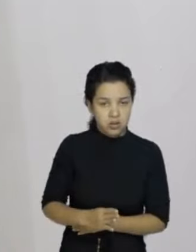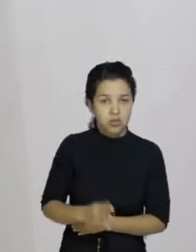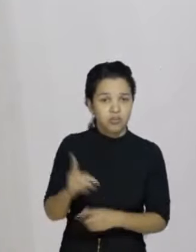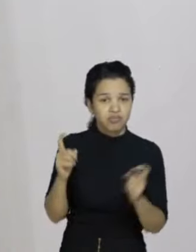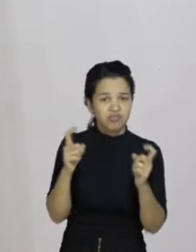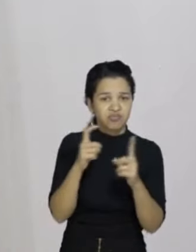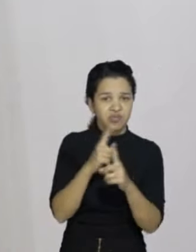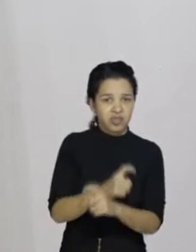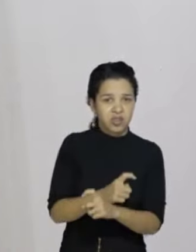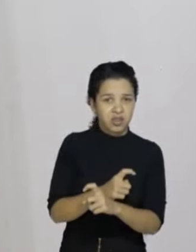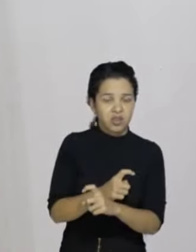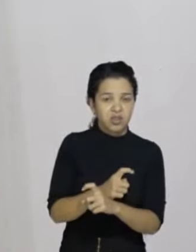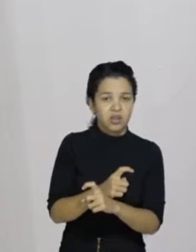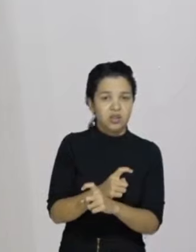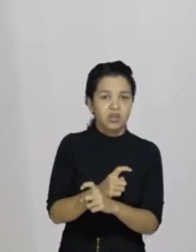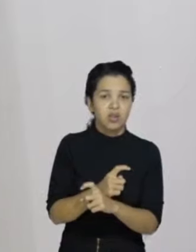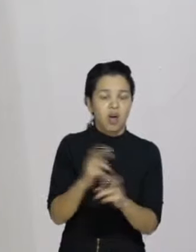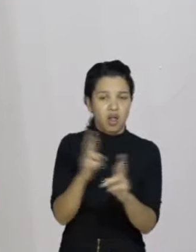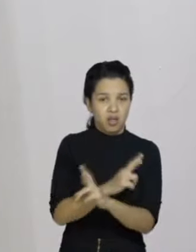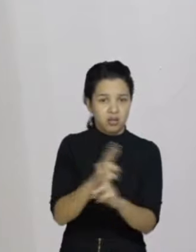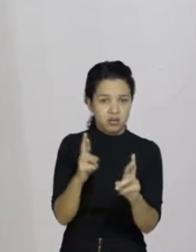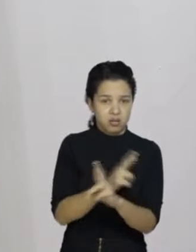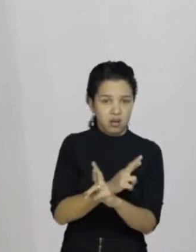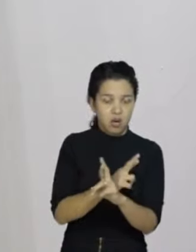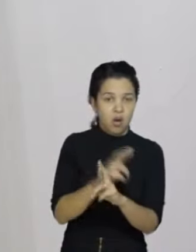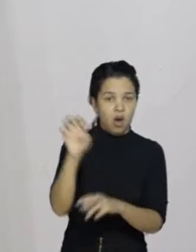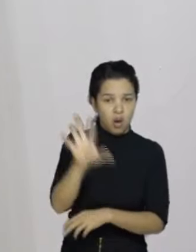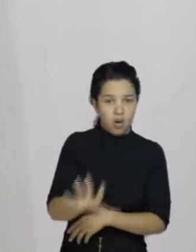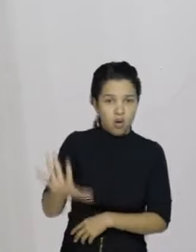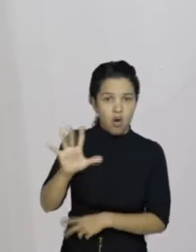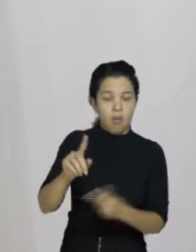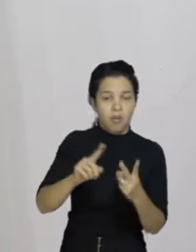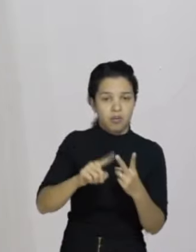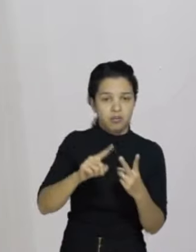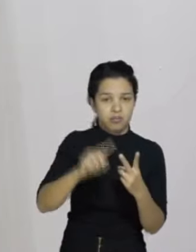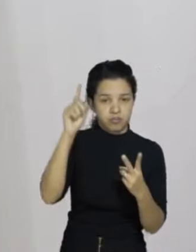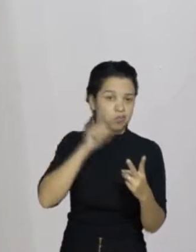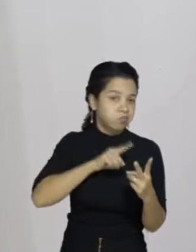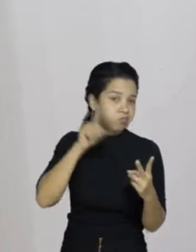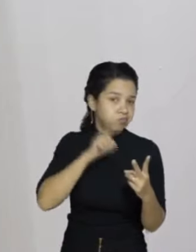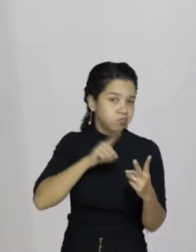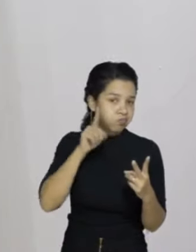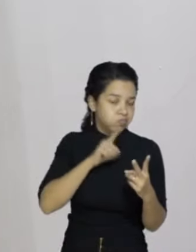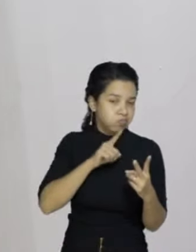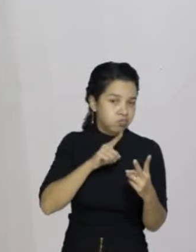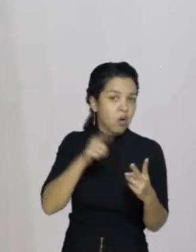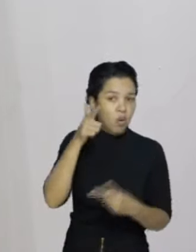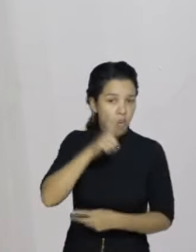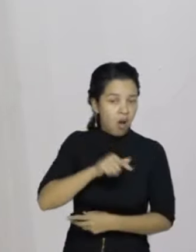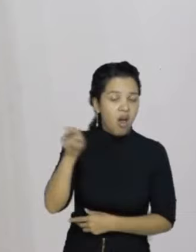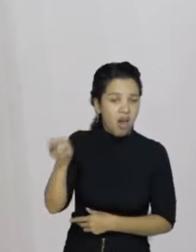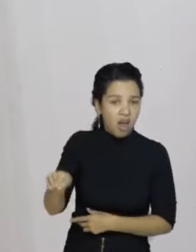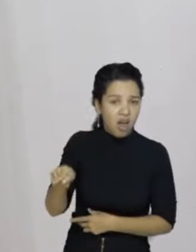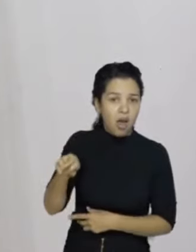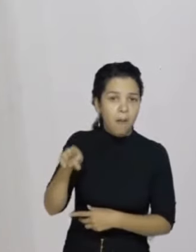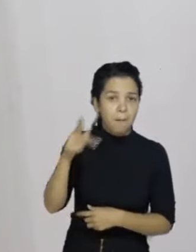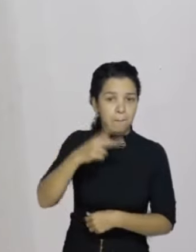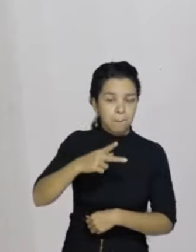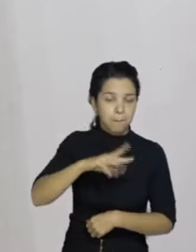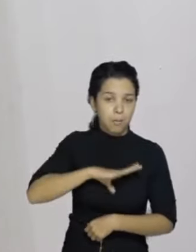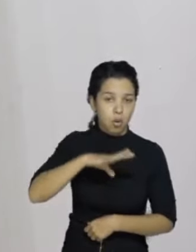relação a Europa e aos Estados Unidos conseguiu ser alvo de protesto em Portugal quem